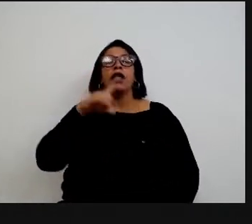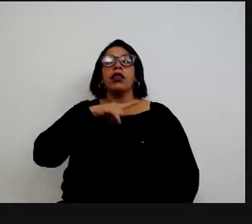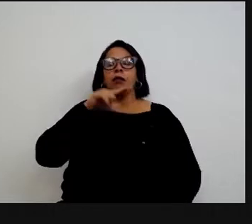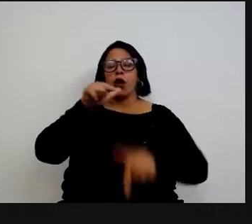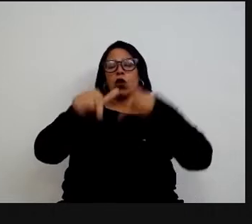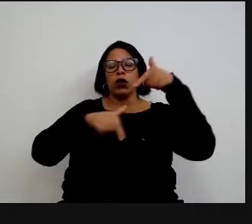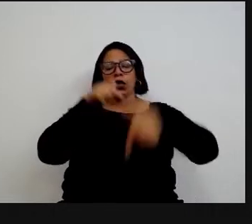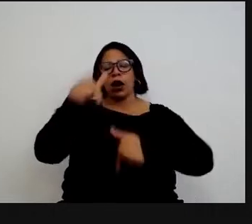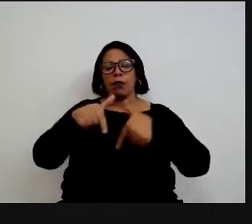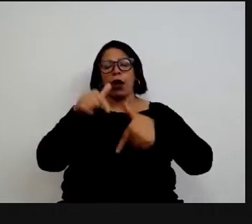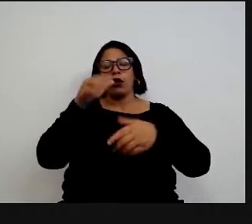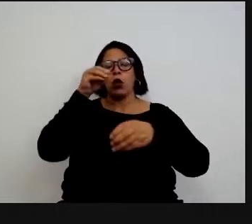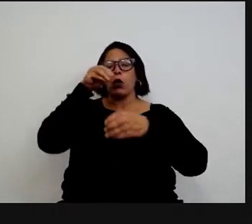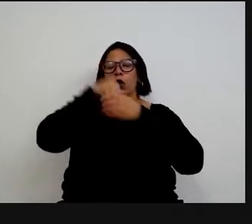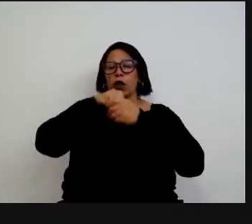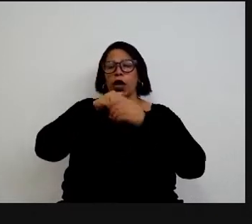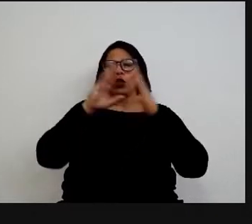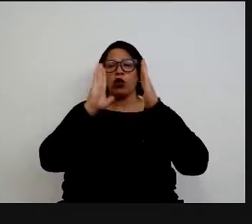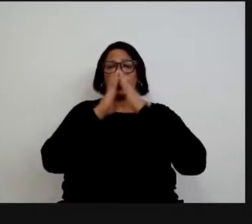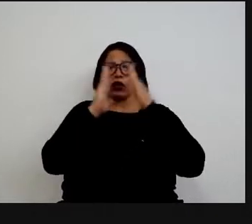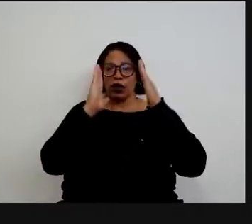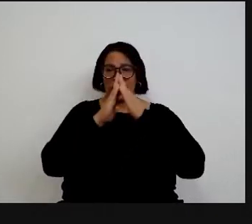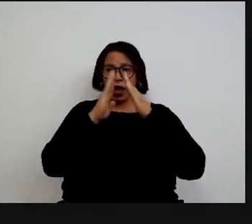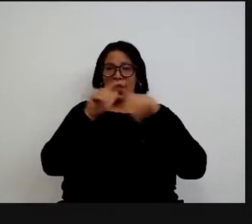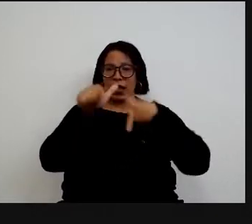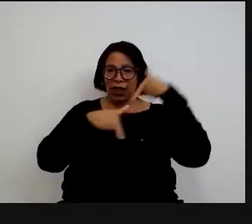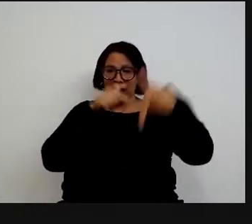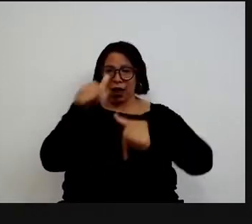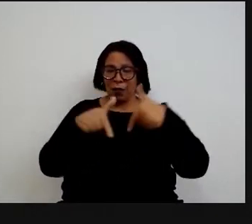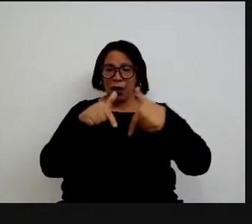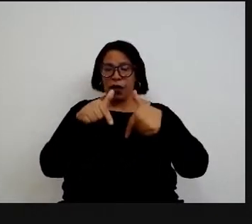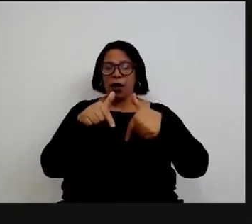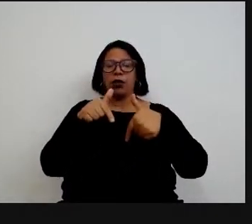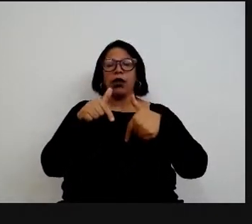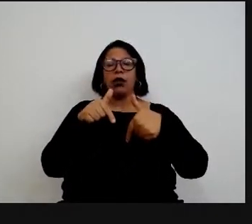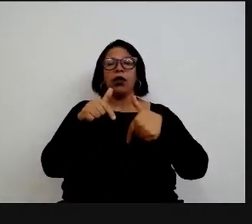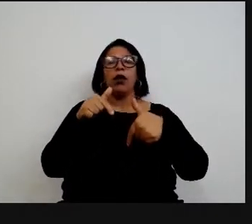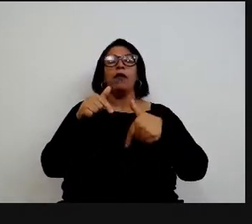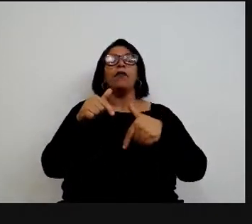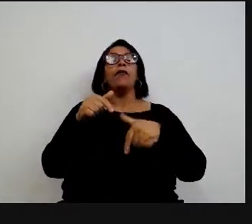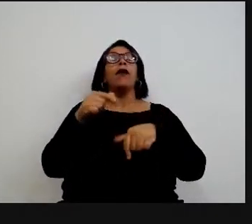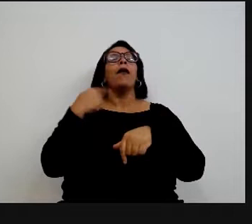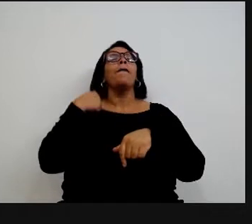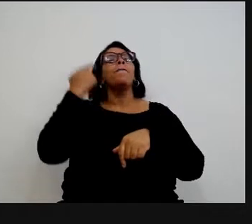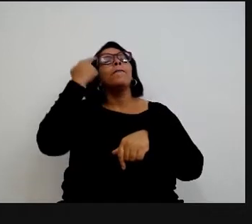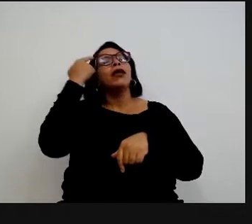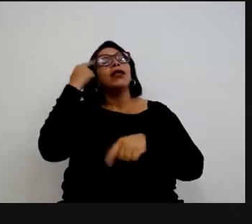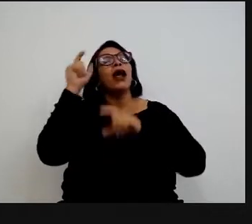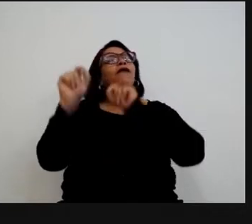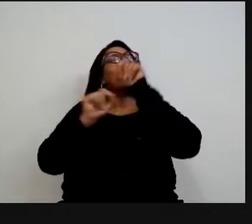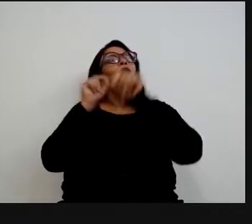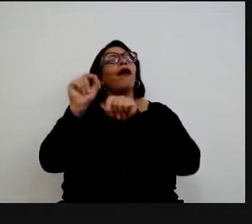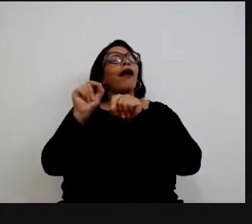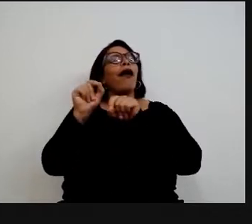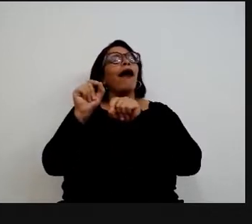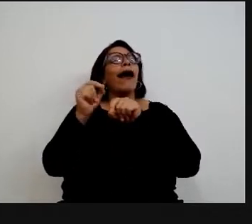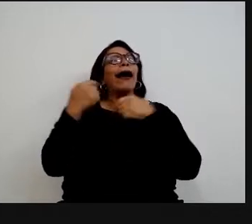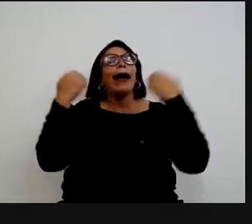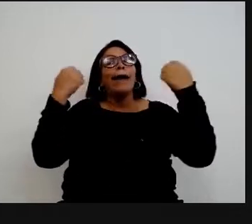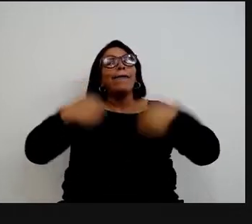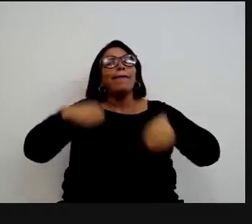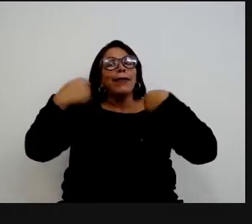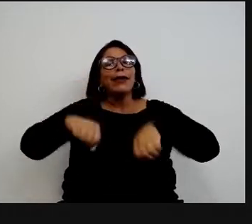os trabalhadores que foram colocados no teletrabalho procuraram a educação para